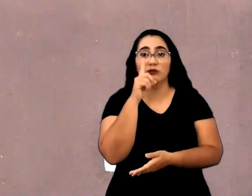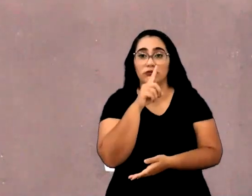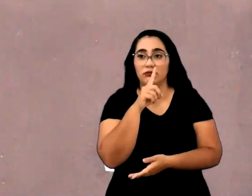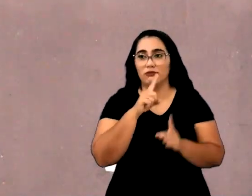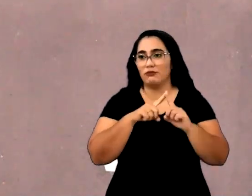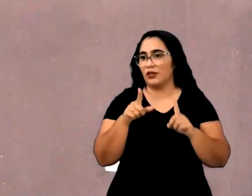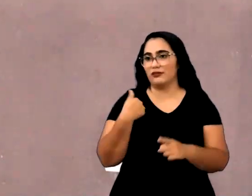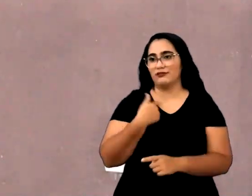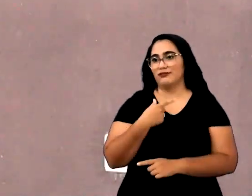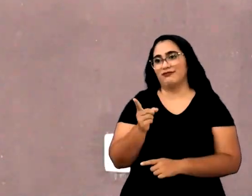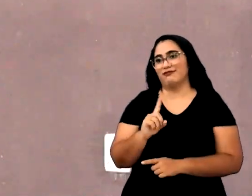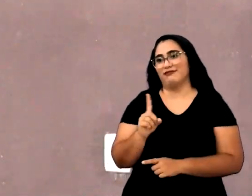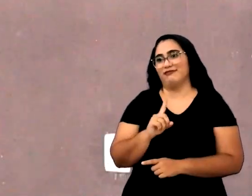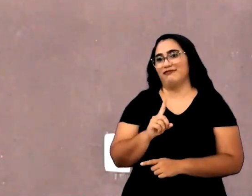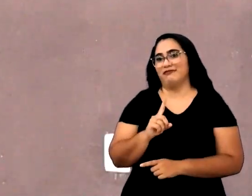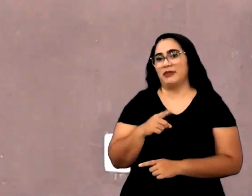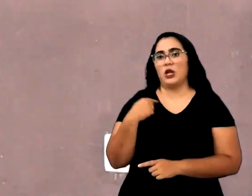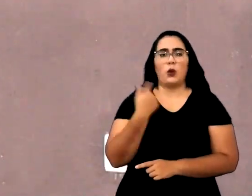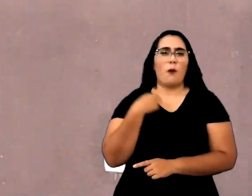Nós não somos.